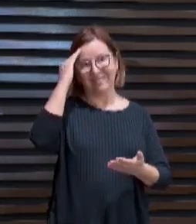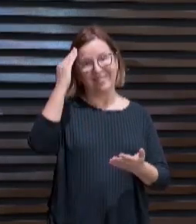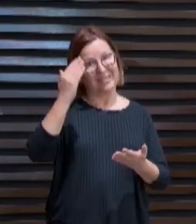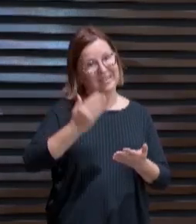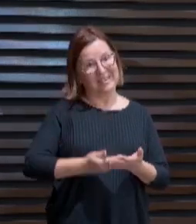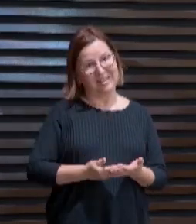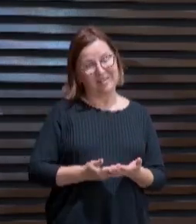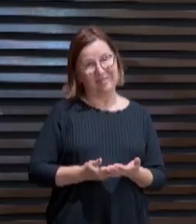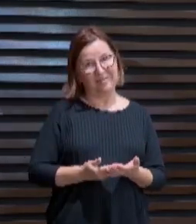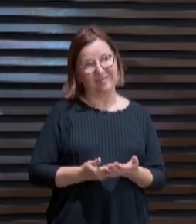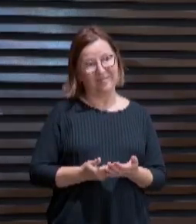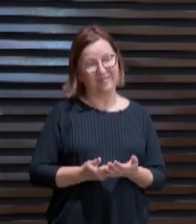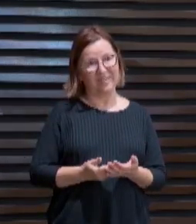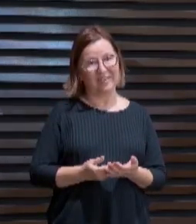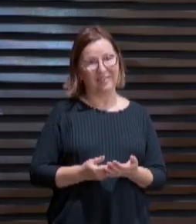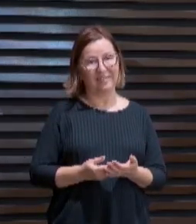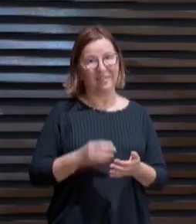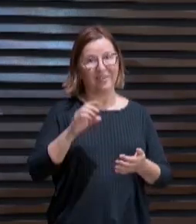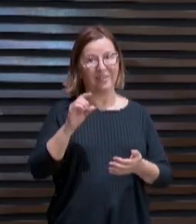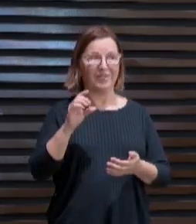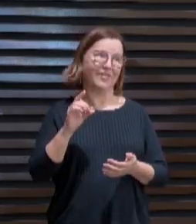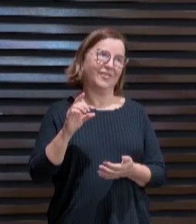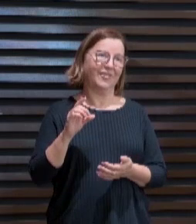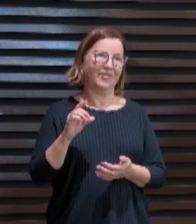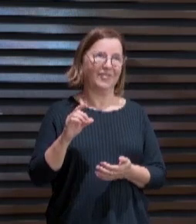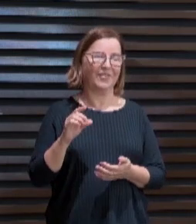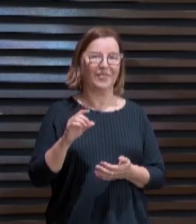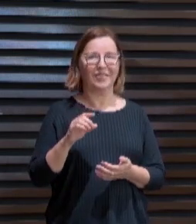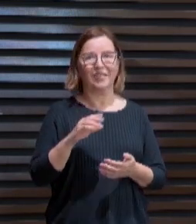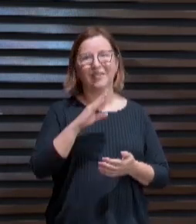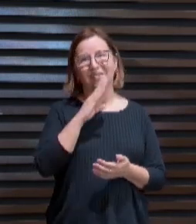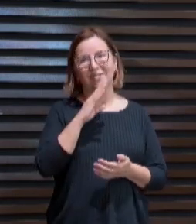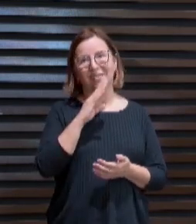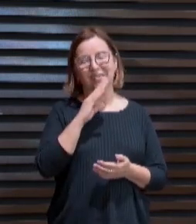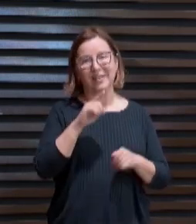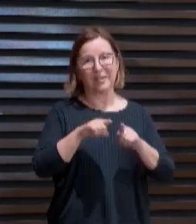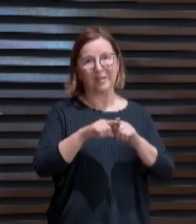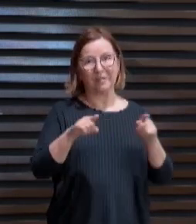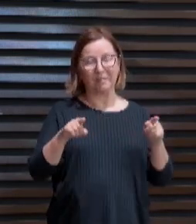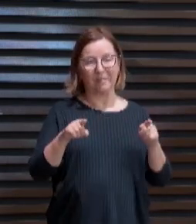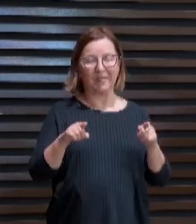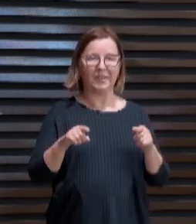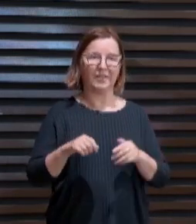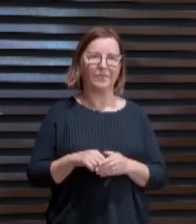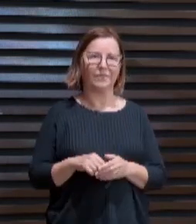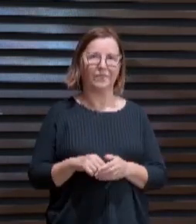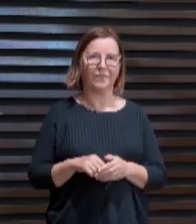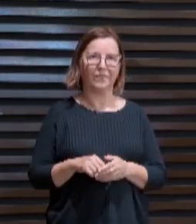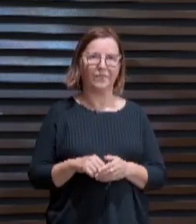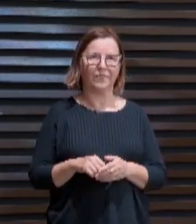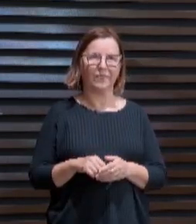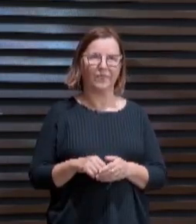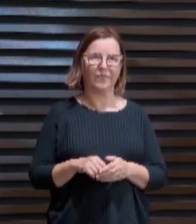Fica apenas algo no campo intelectual. Não é isso que nós queremos, porque não é isso que salva, né? Você tem ouvido a voz do